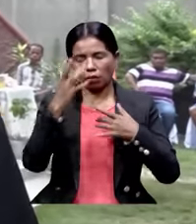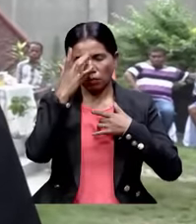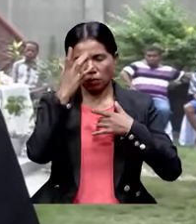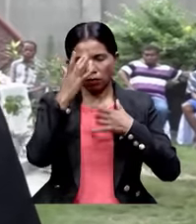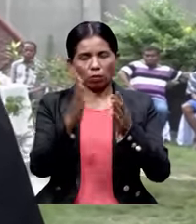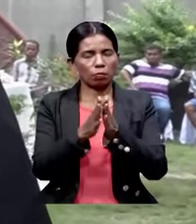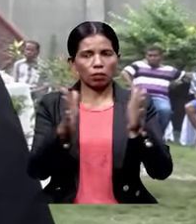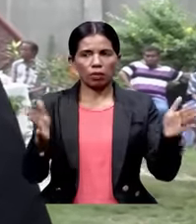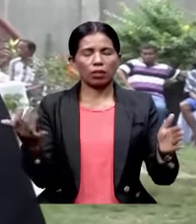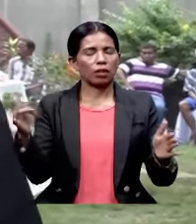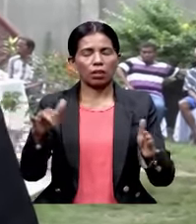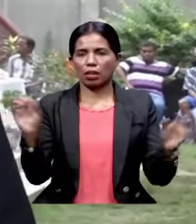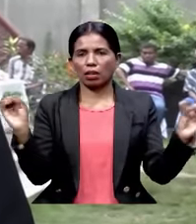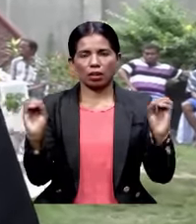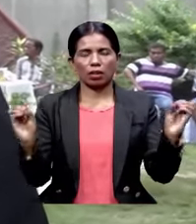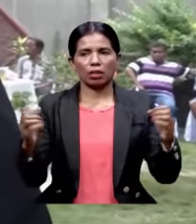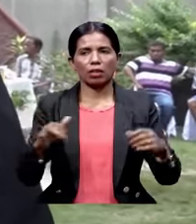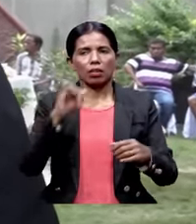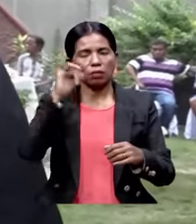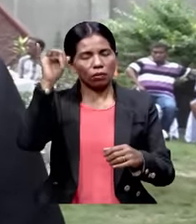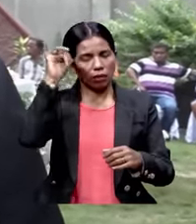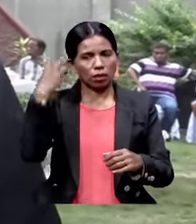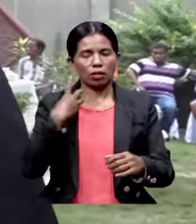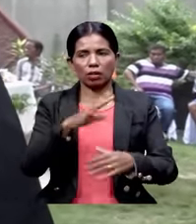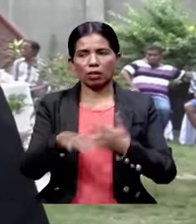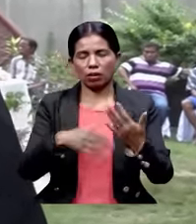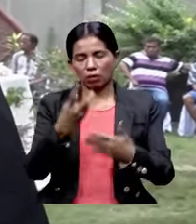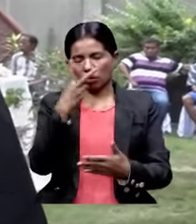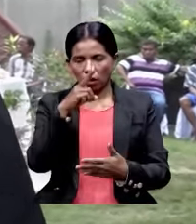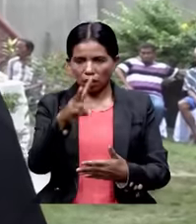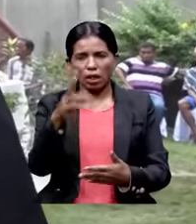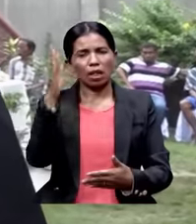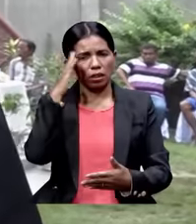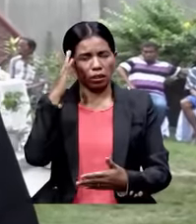po otro ma ba nia la ia, neve orseik ne ito to to akompanya ia